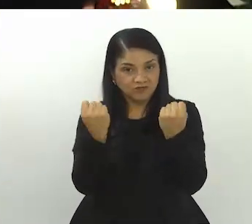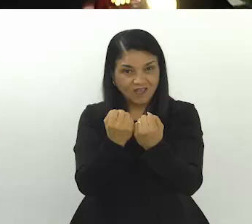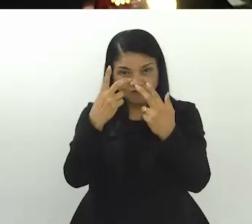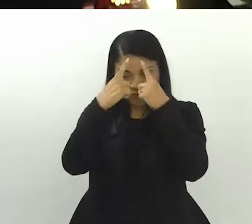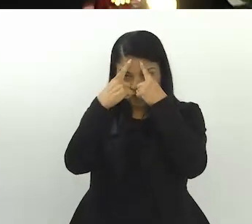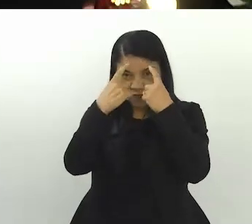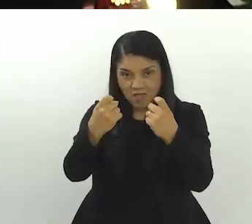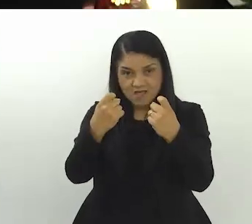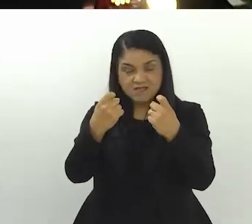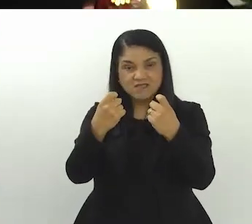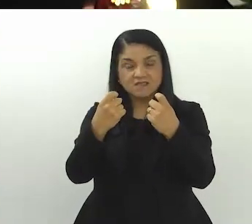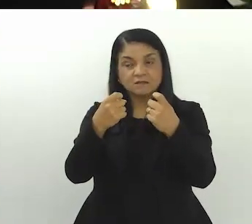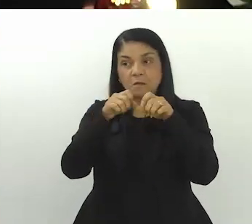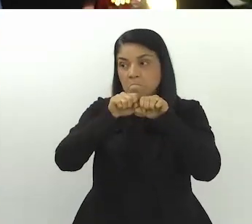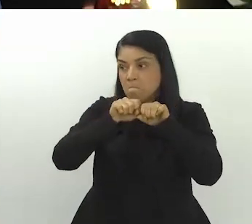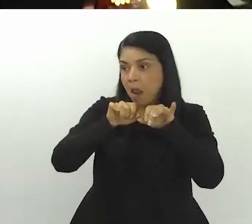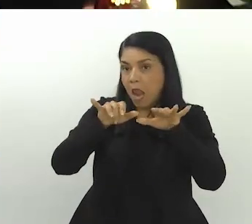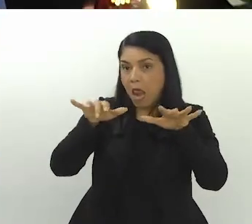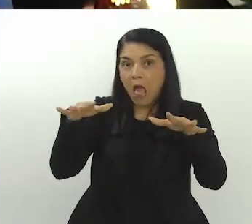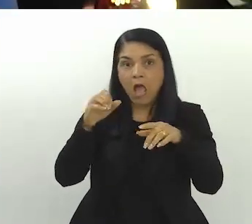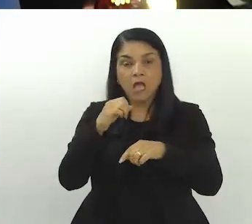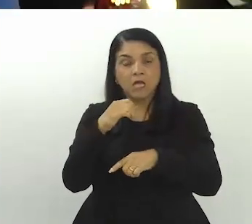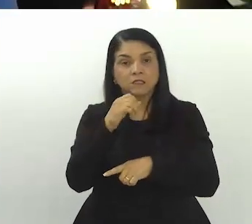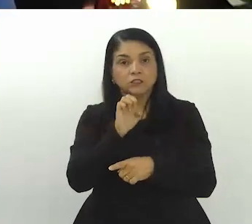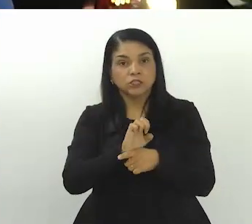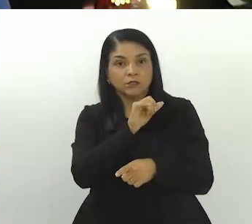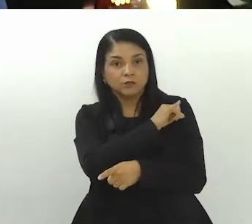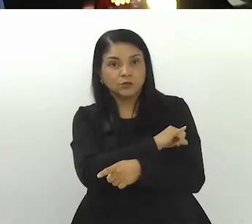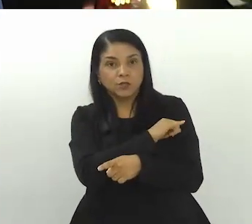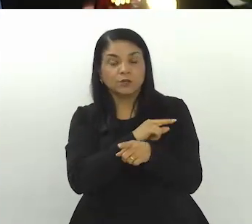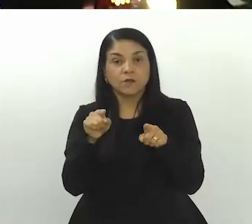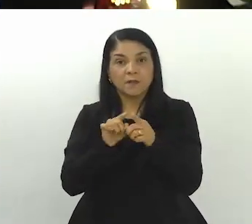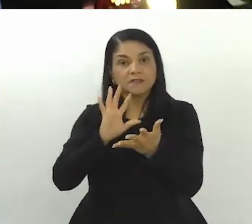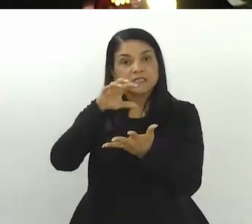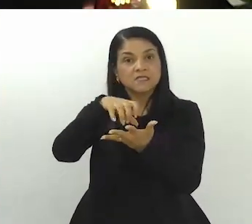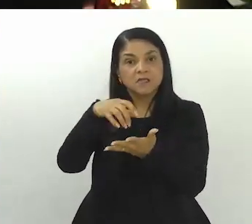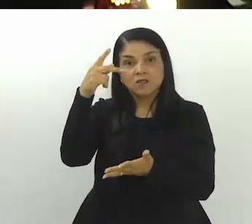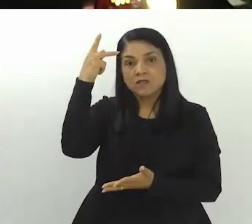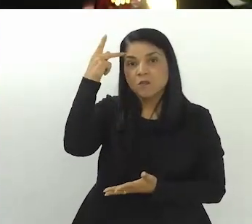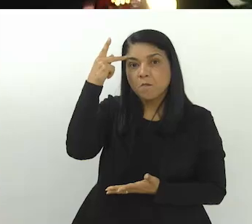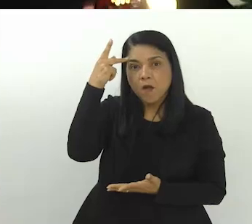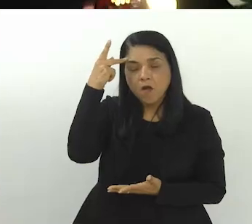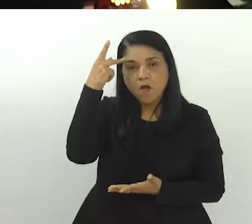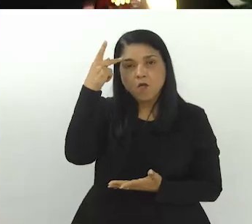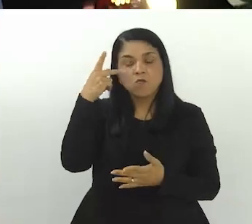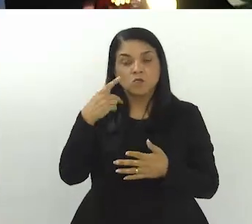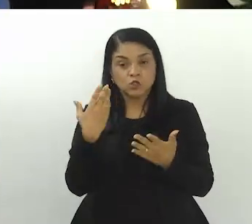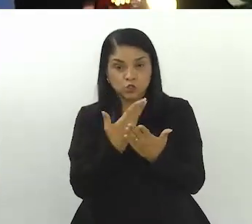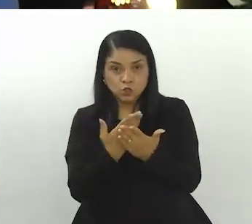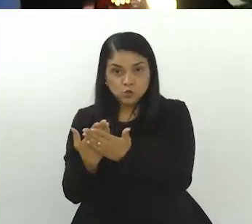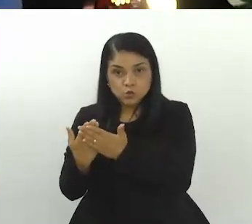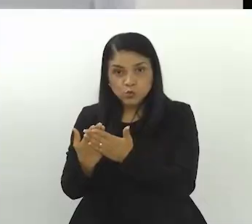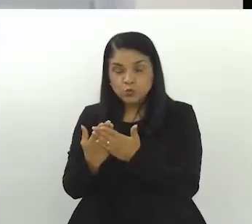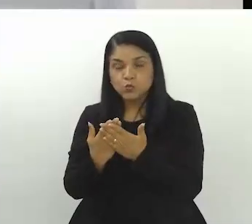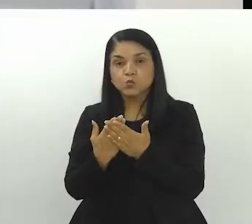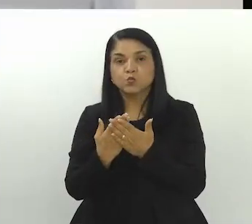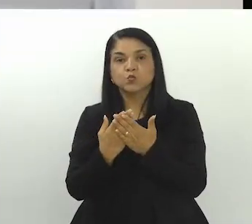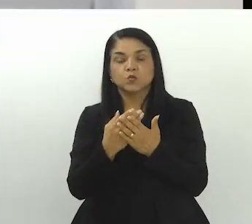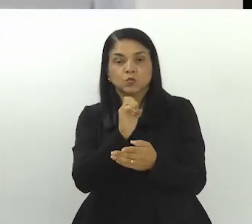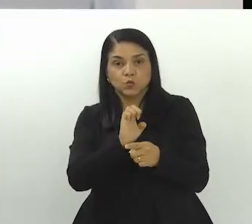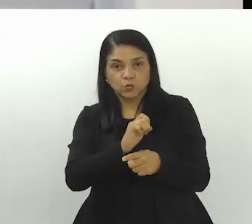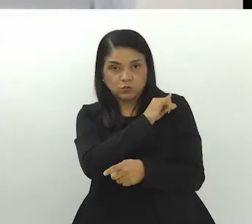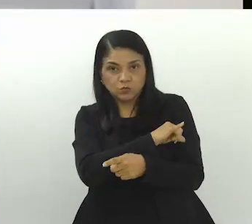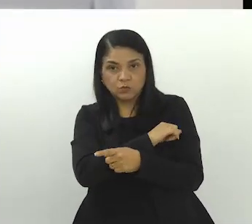tem se propagado pelo Rio de Janeiro e os demais centros, como São Paulo. Um estudo feito aqui no Rio de Janeiro pela UERJ